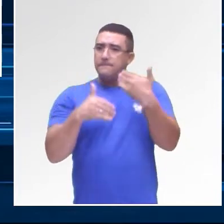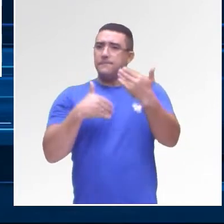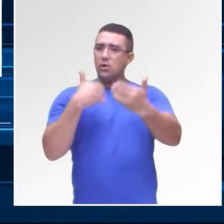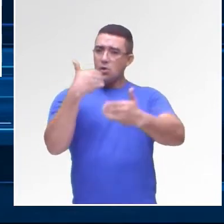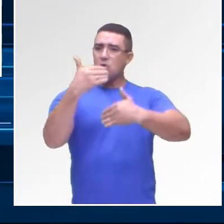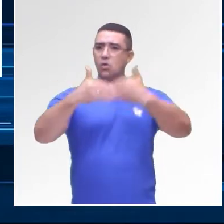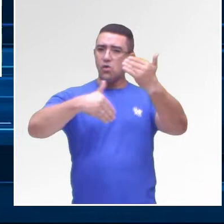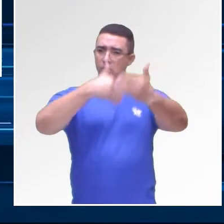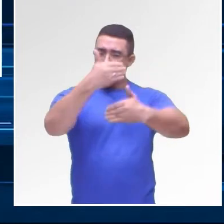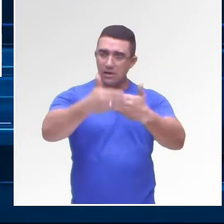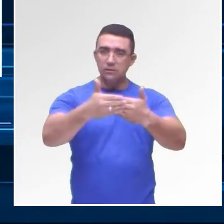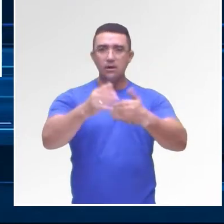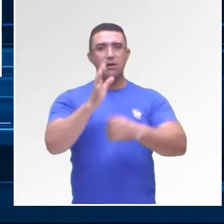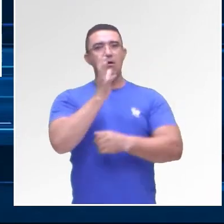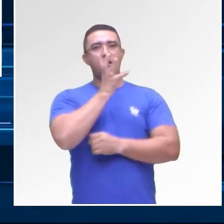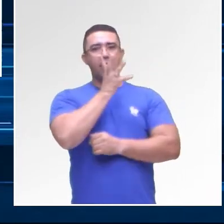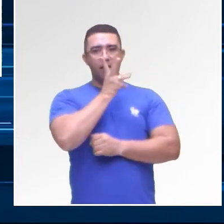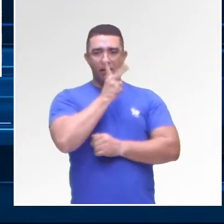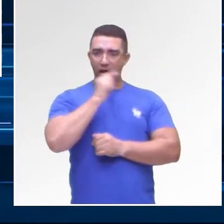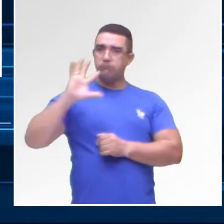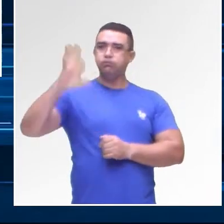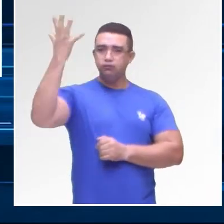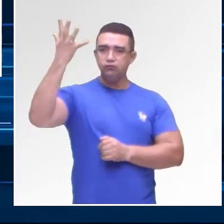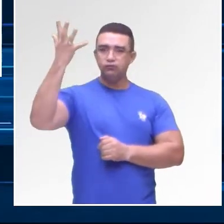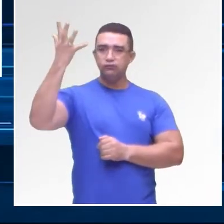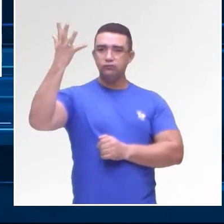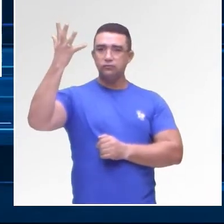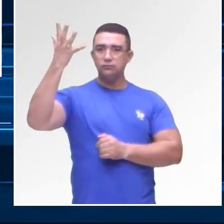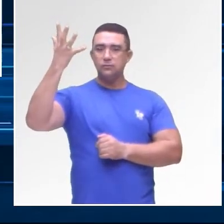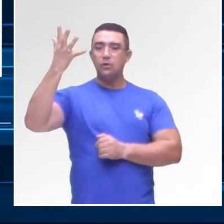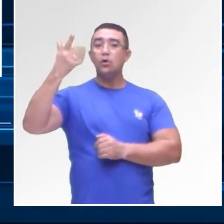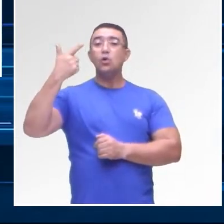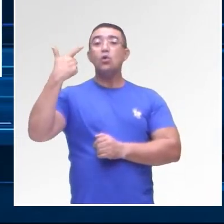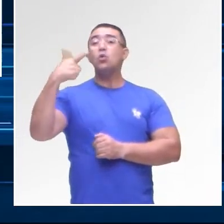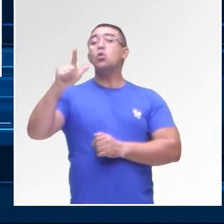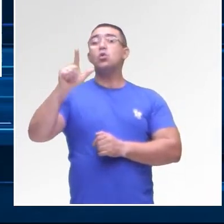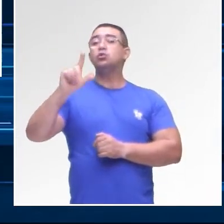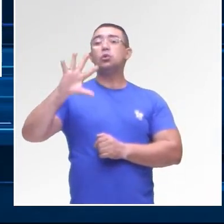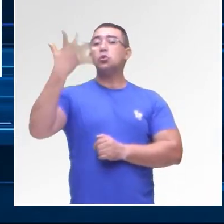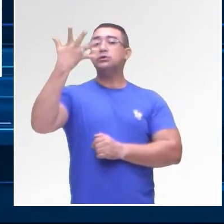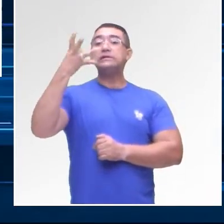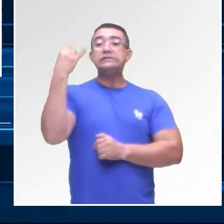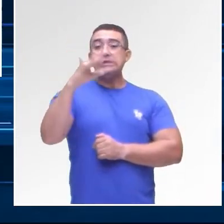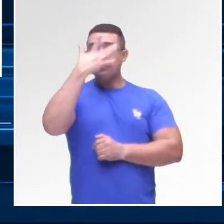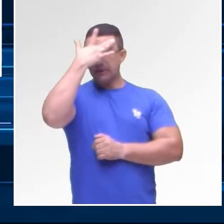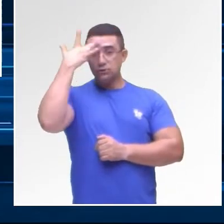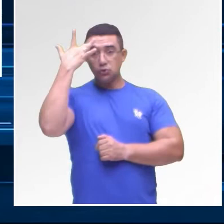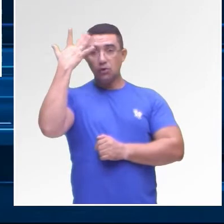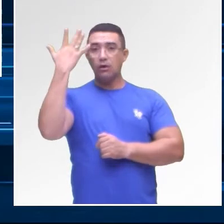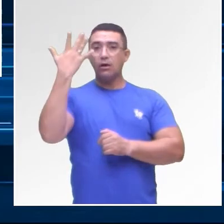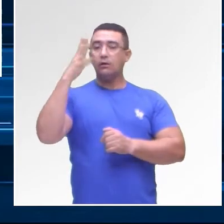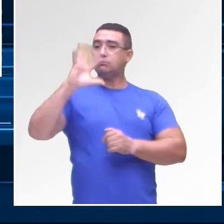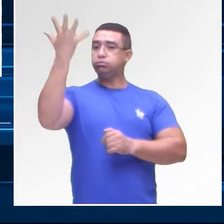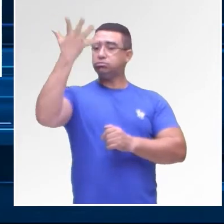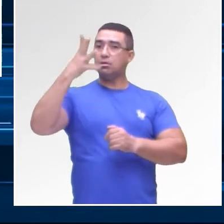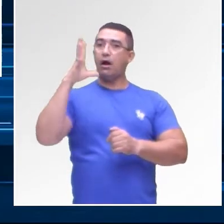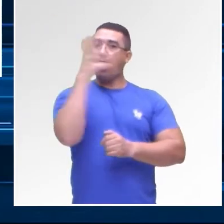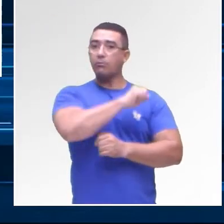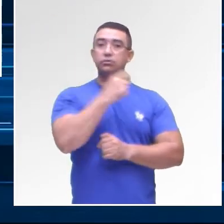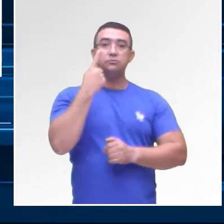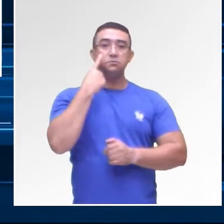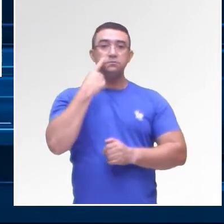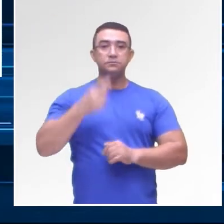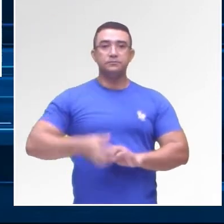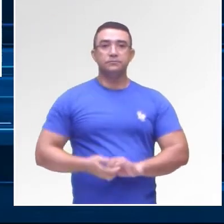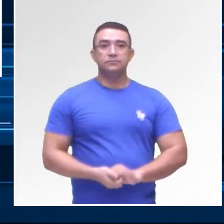para acontecer. E o outro, que acontece simultaneamente ao exercício, vamos descobrir quais são? Então, nós temos